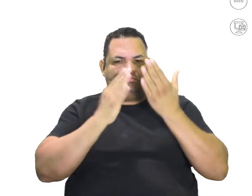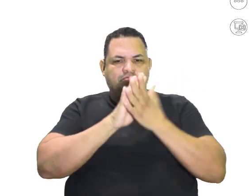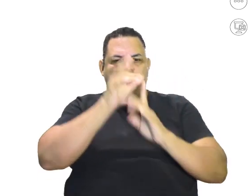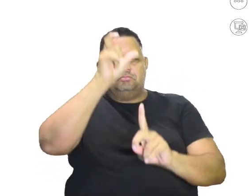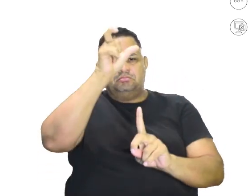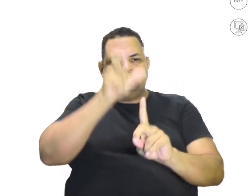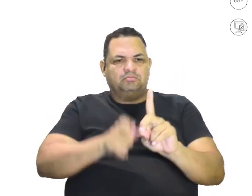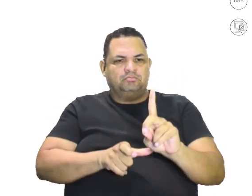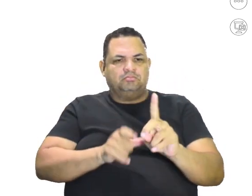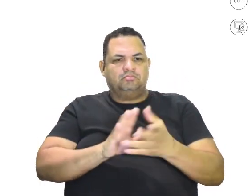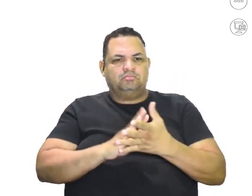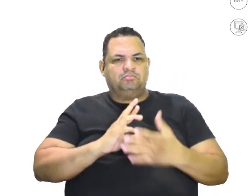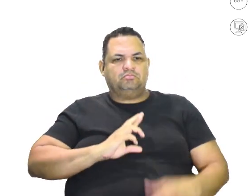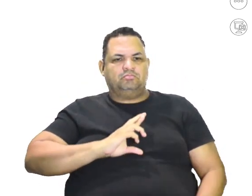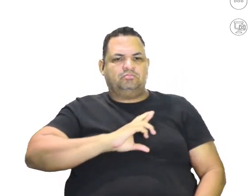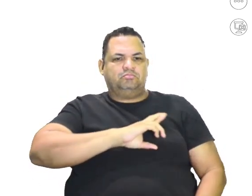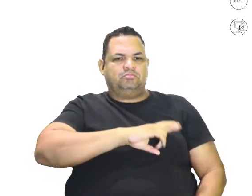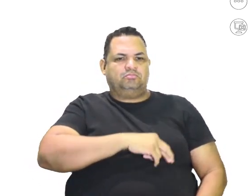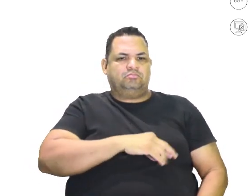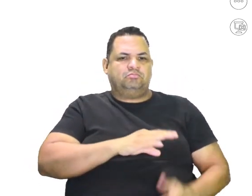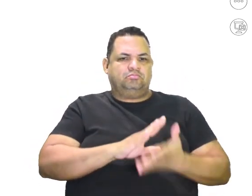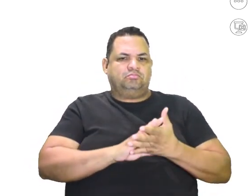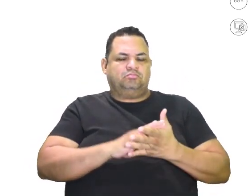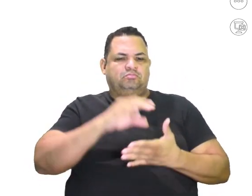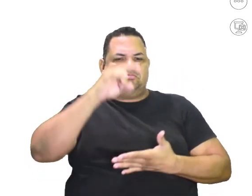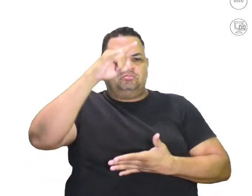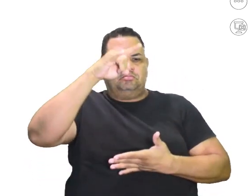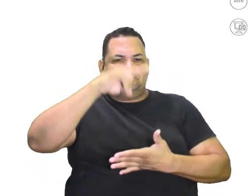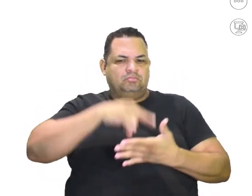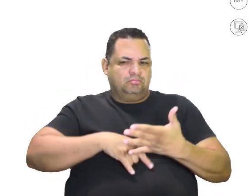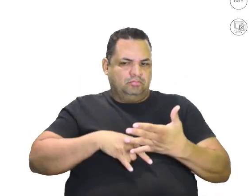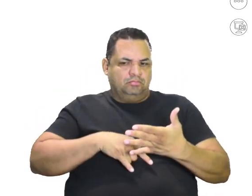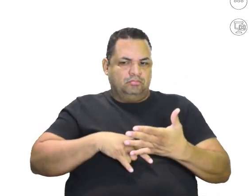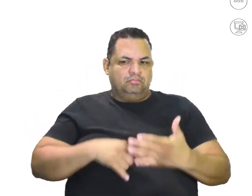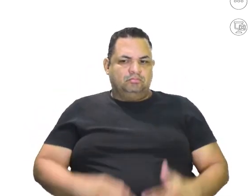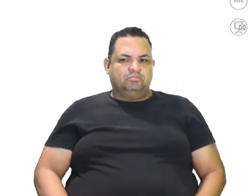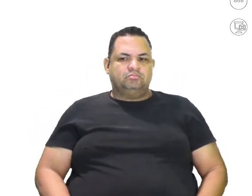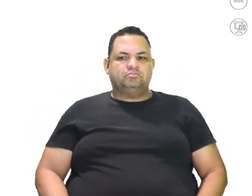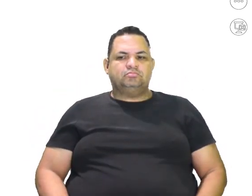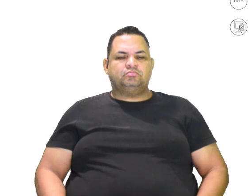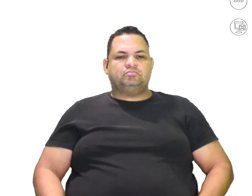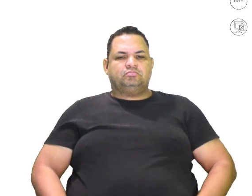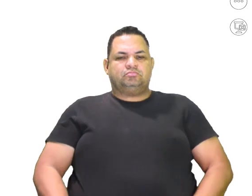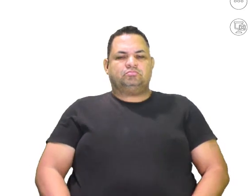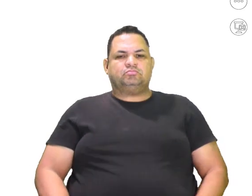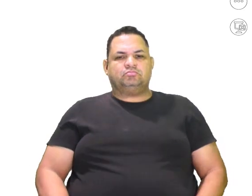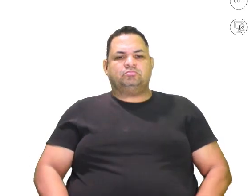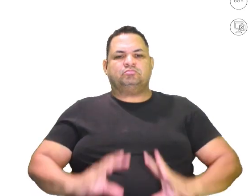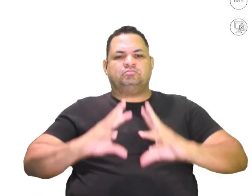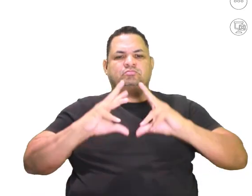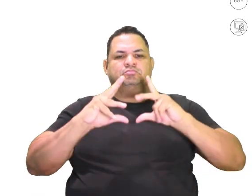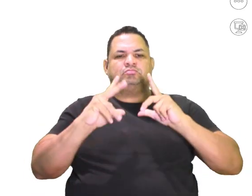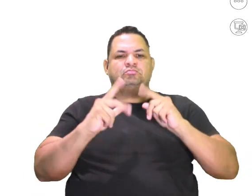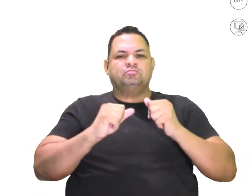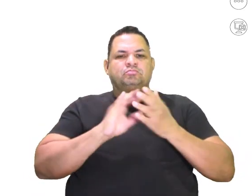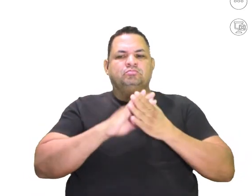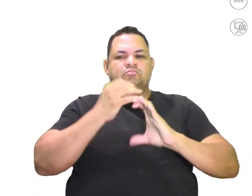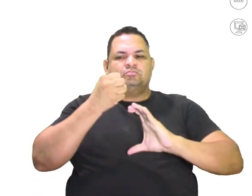das personagens e os romances de caráter documental. Todas